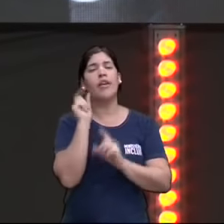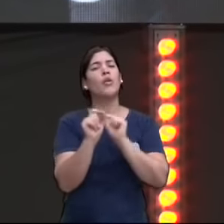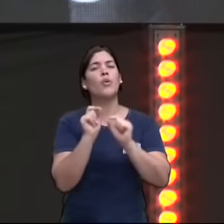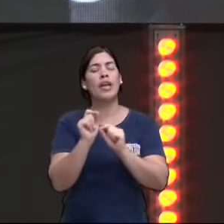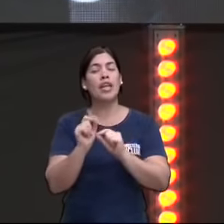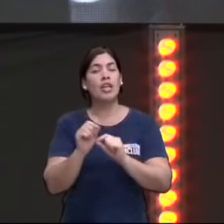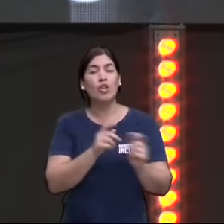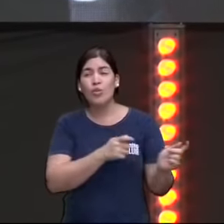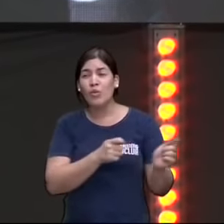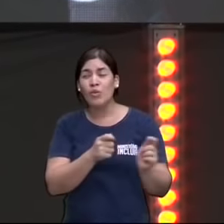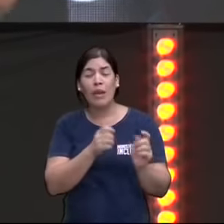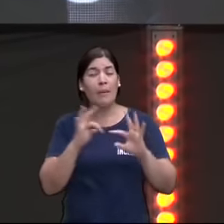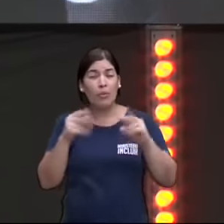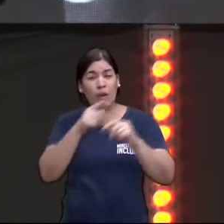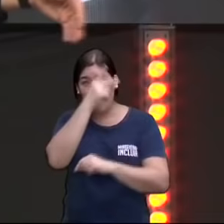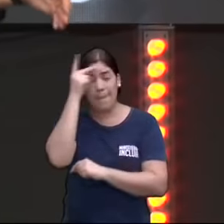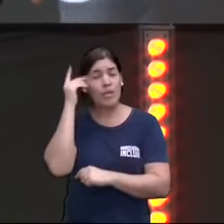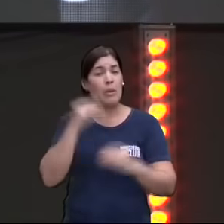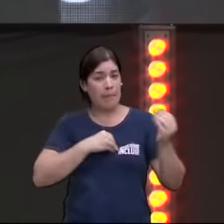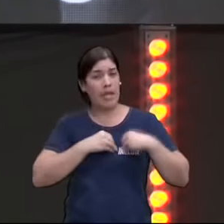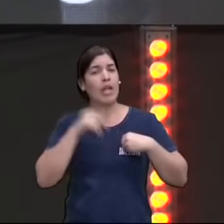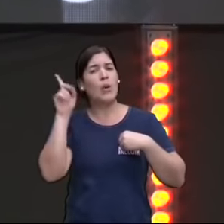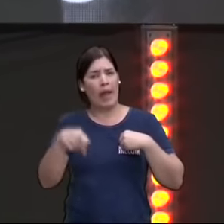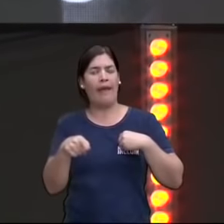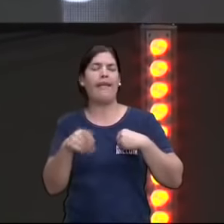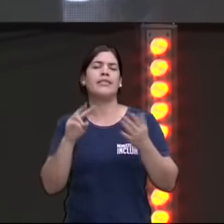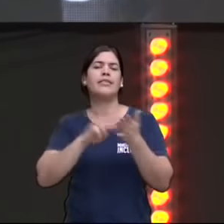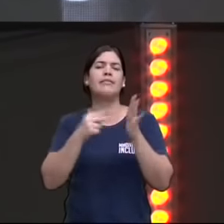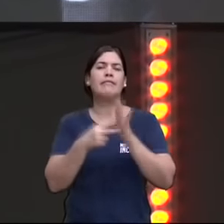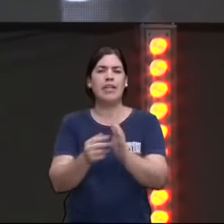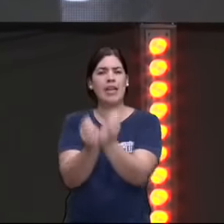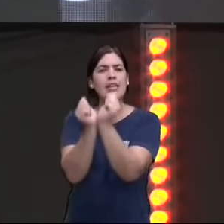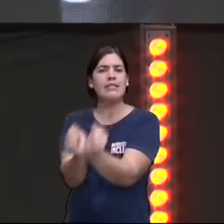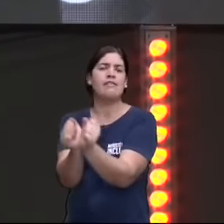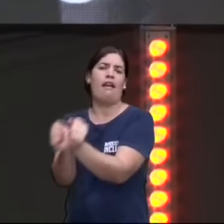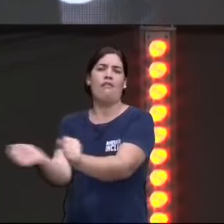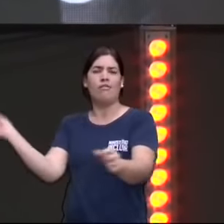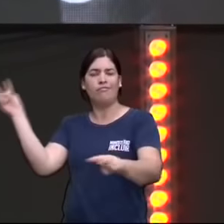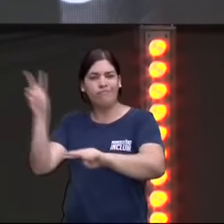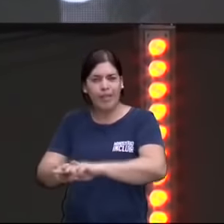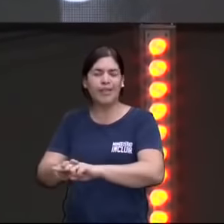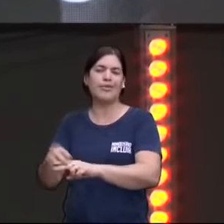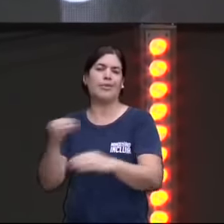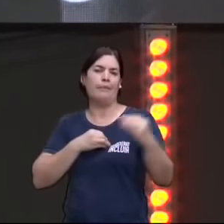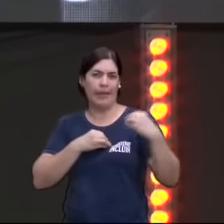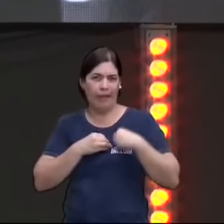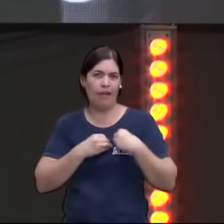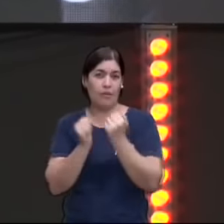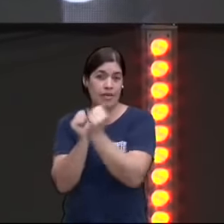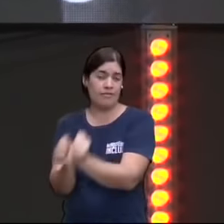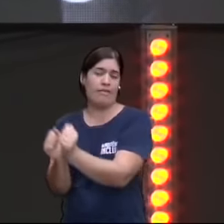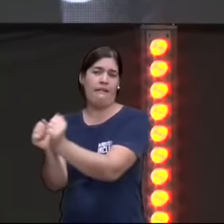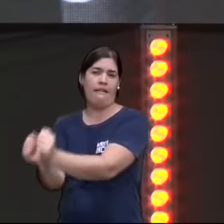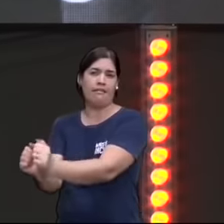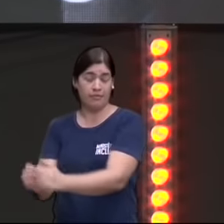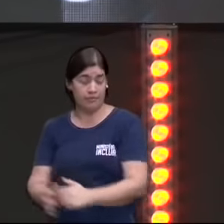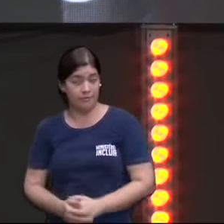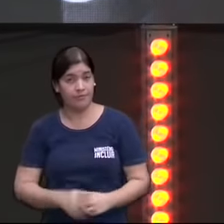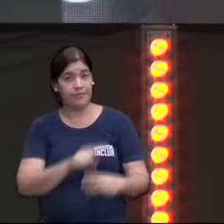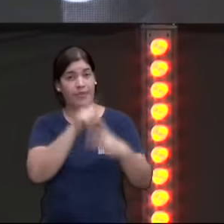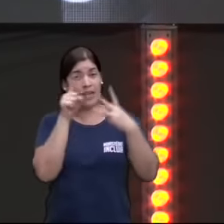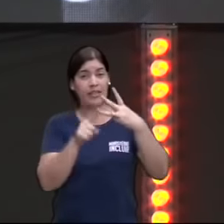pecado. Quem vive pecando é escravo do pecado. Uma terceira coisa que acontece com a gente